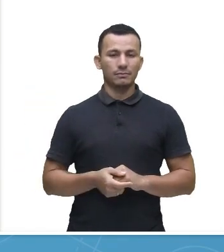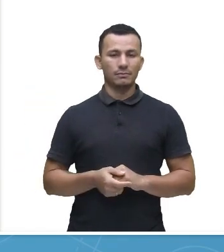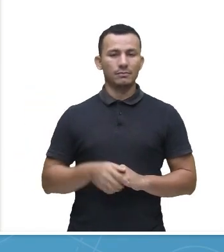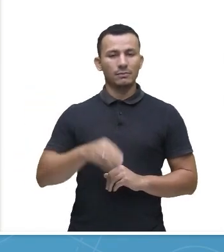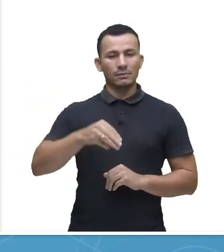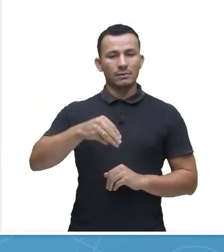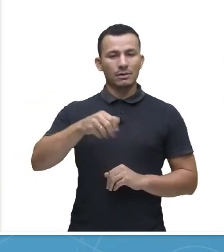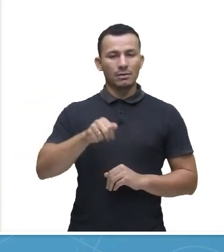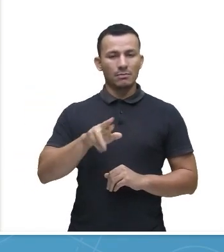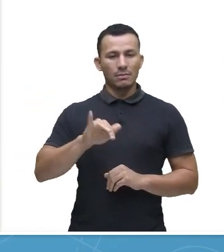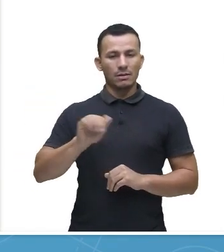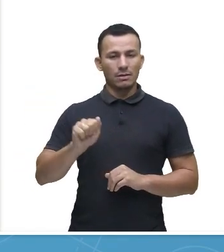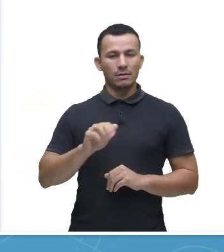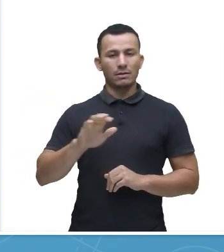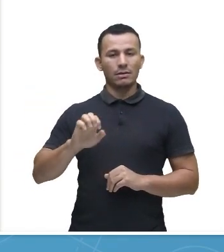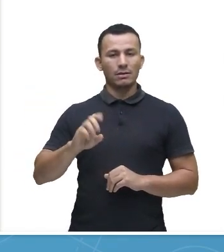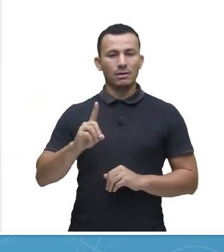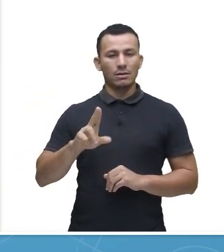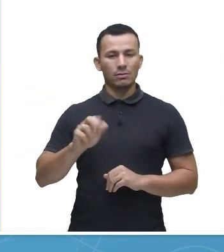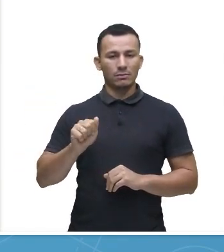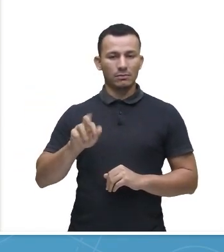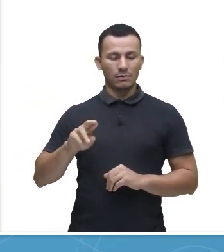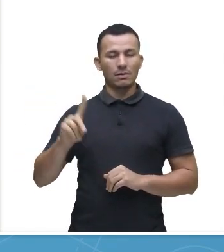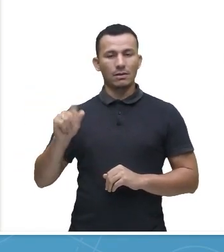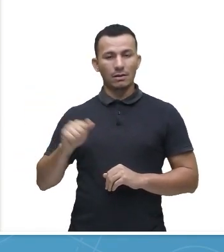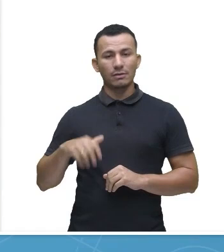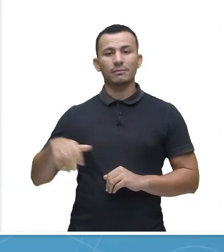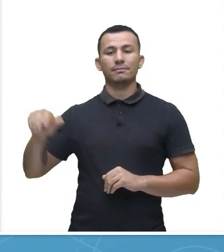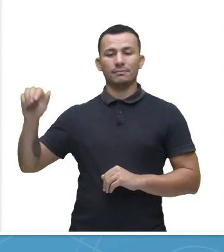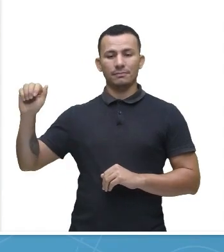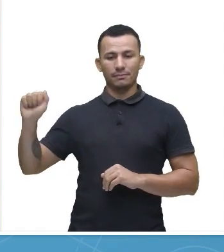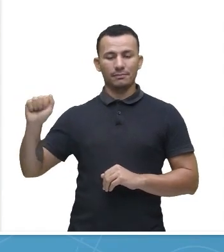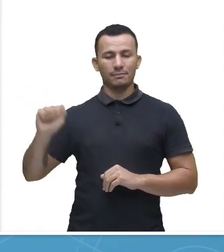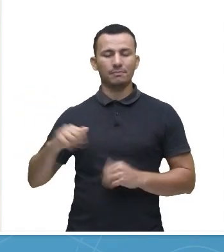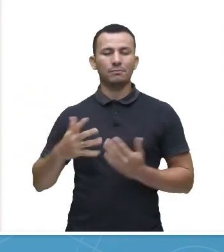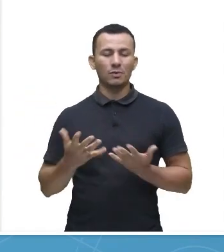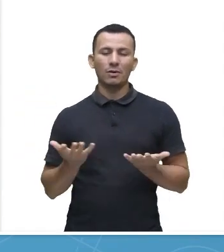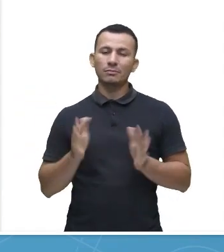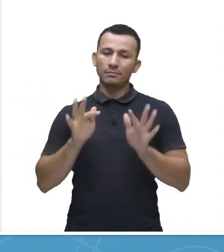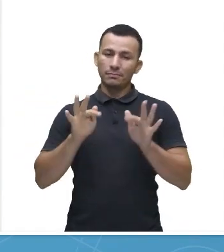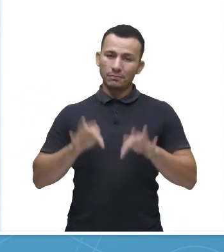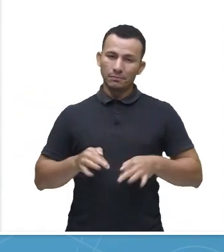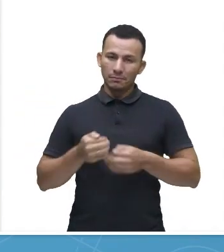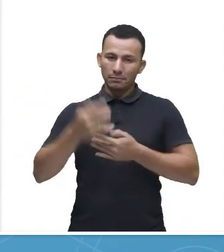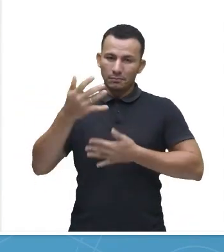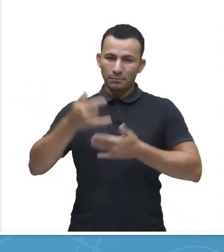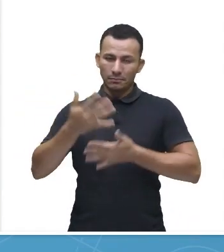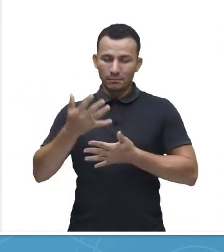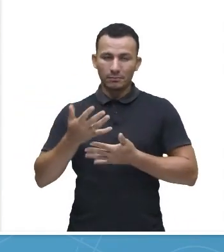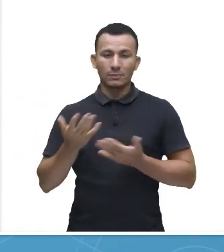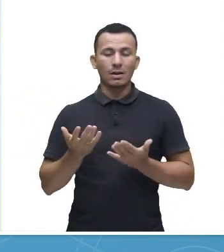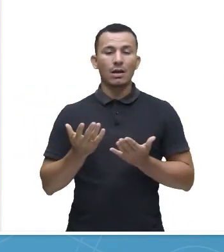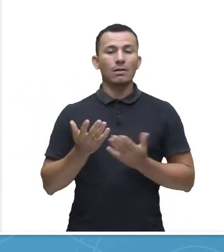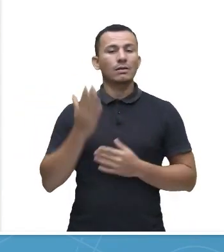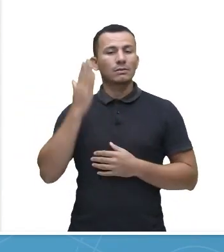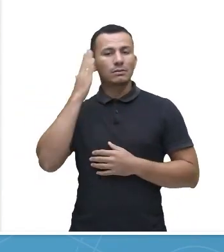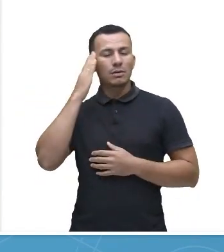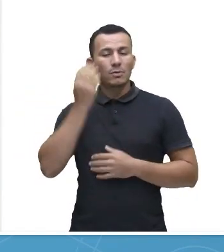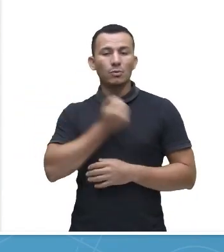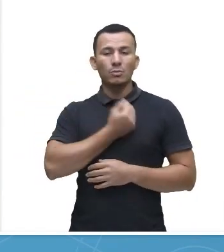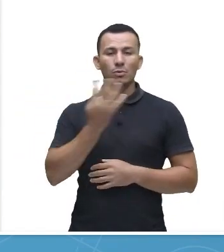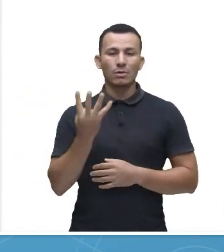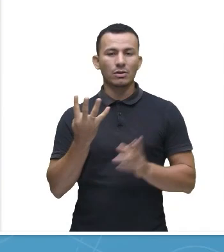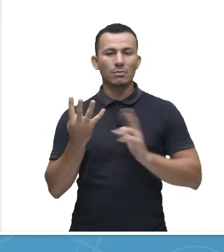Maria Eduarda, letra A. E aqui a gente encerrou a participação de todos. E vamos agora então responder essa quarta